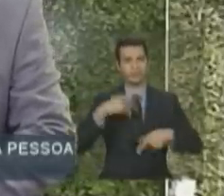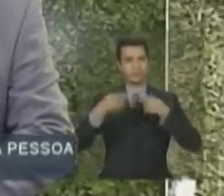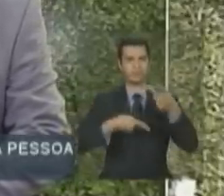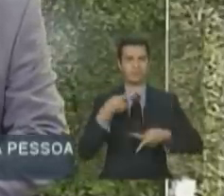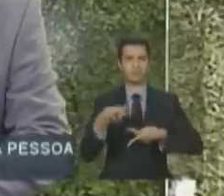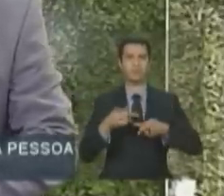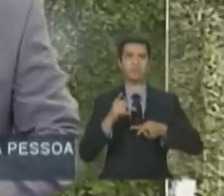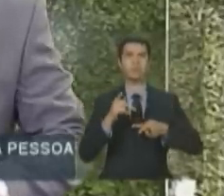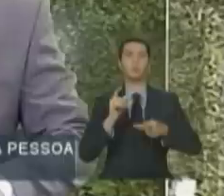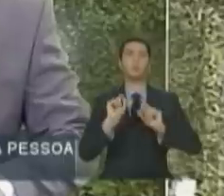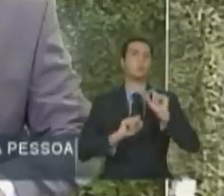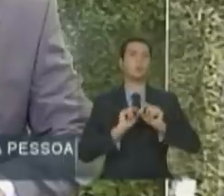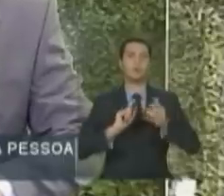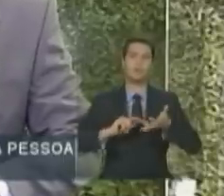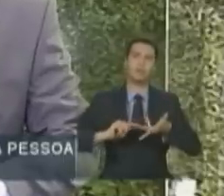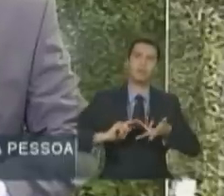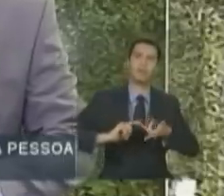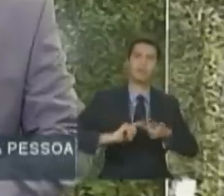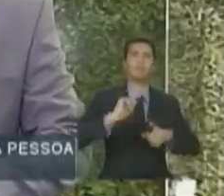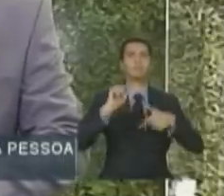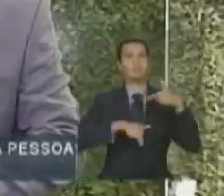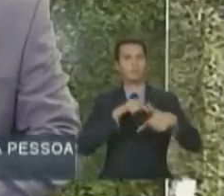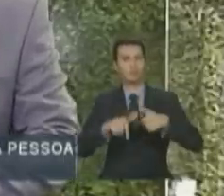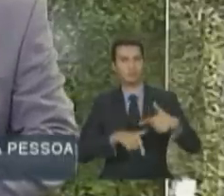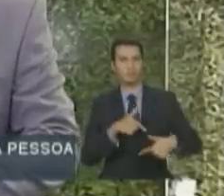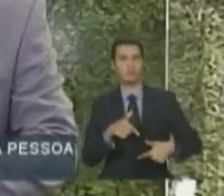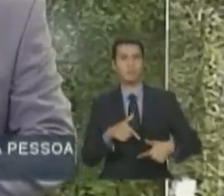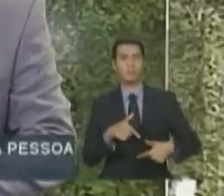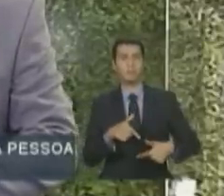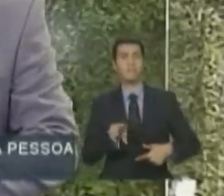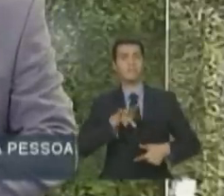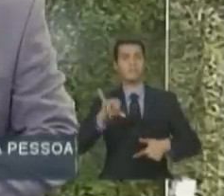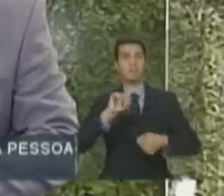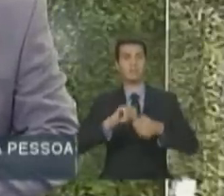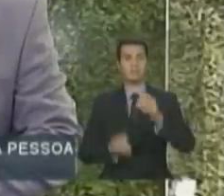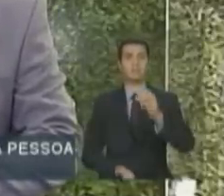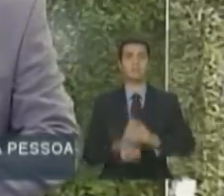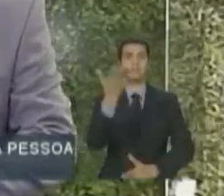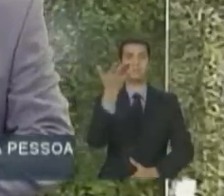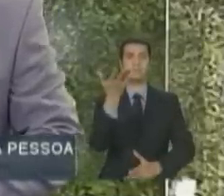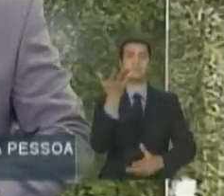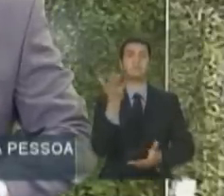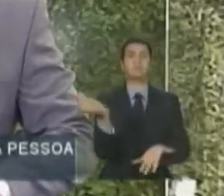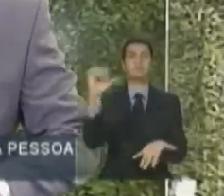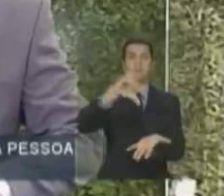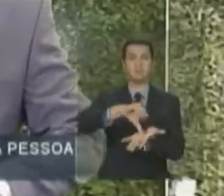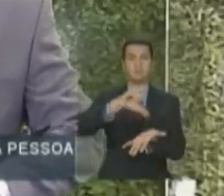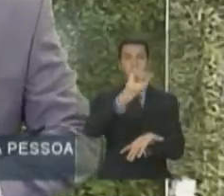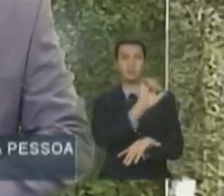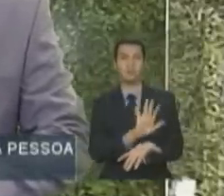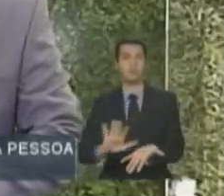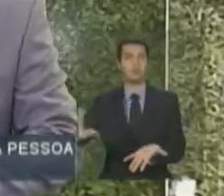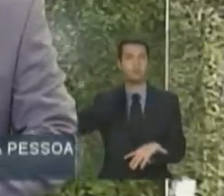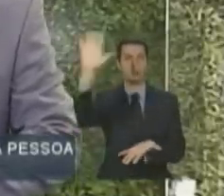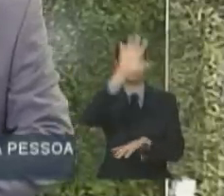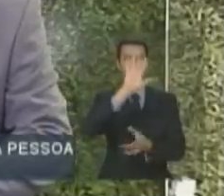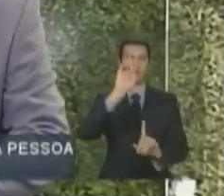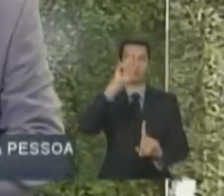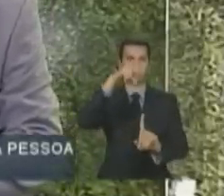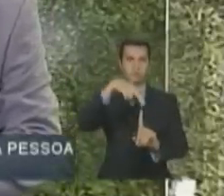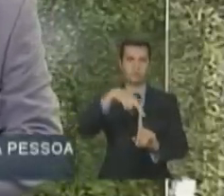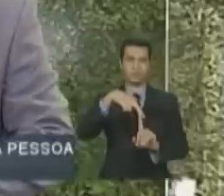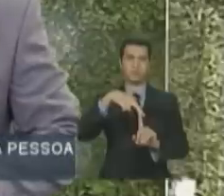a implantação do Centro Nacional de Referência em